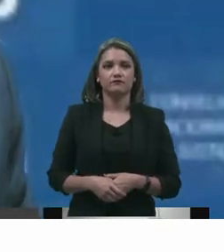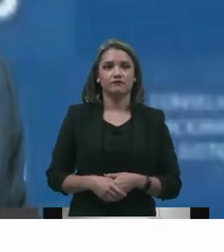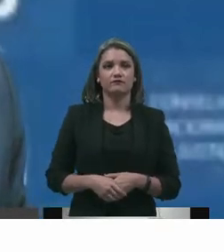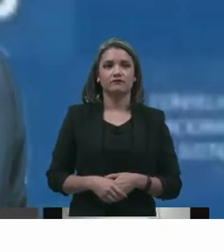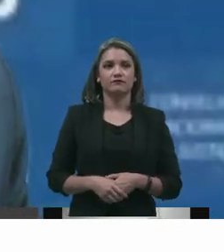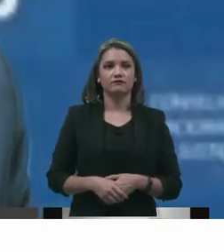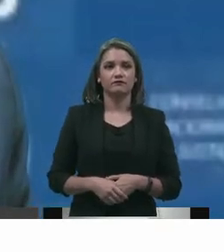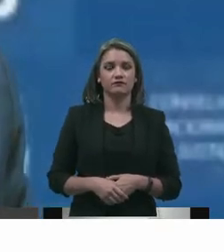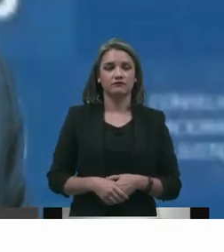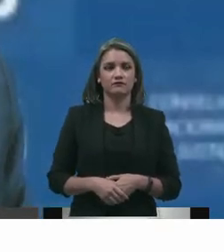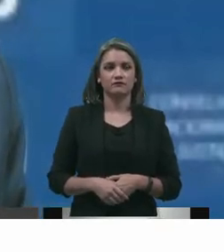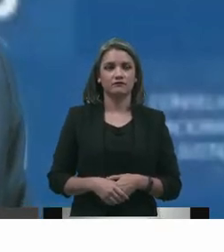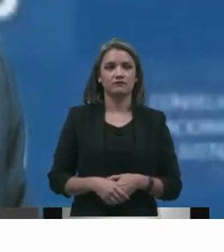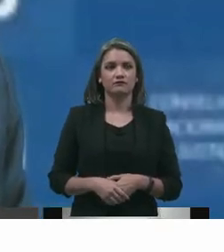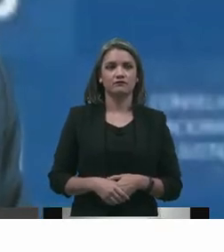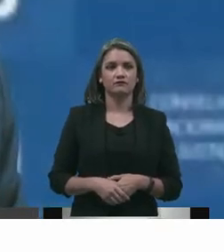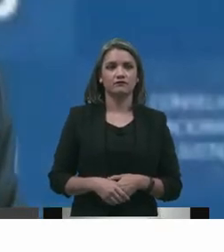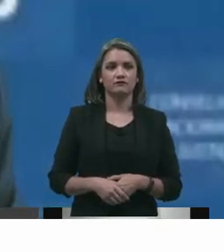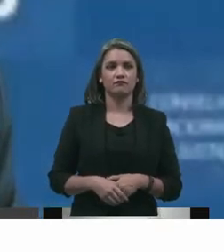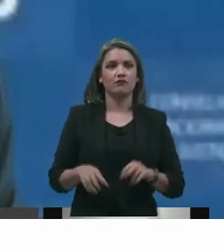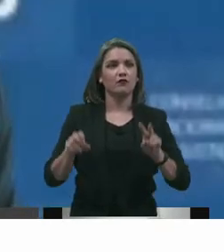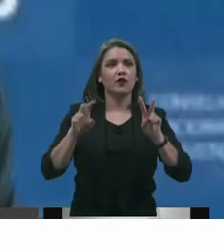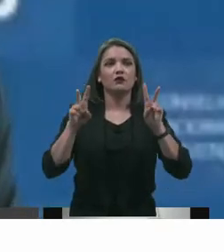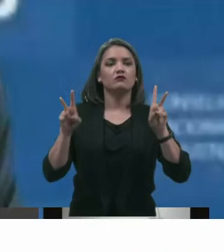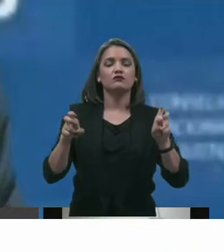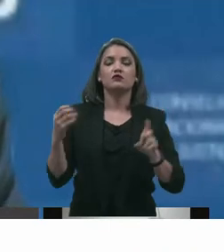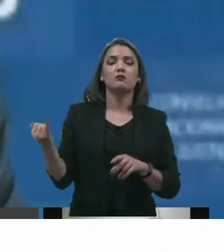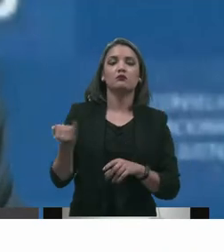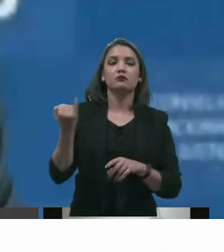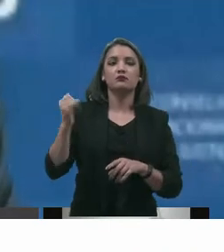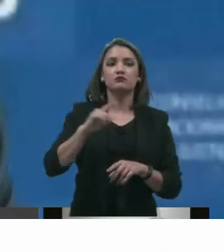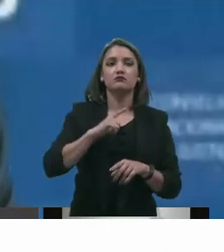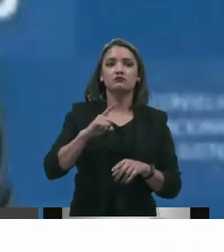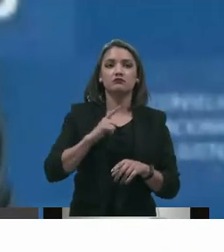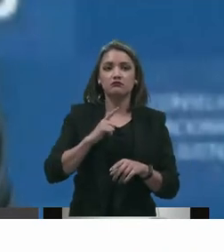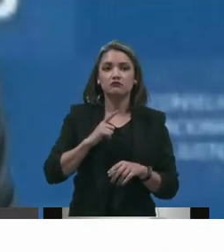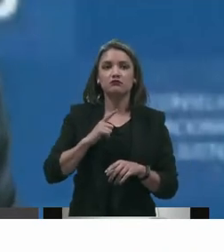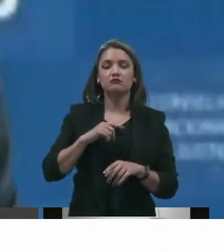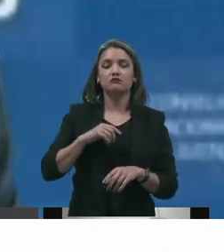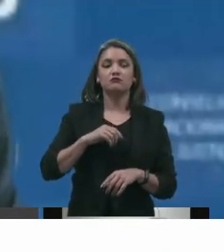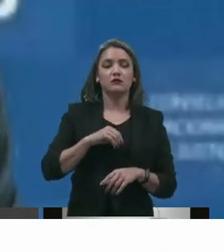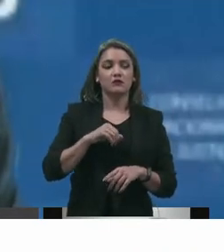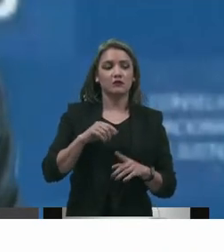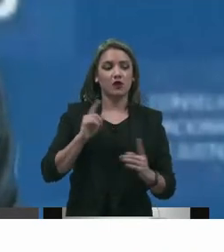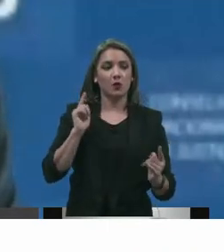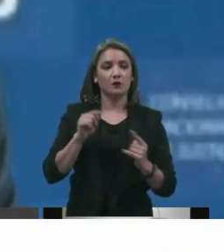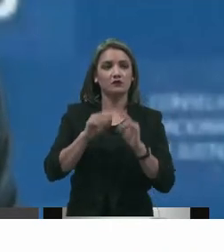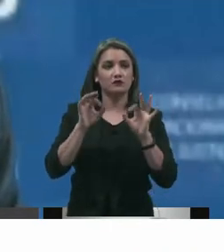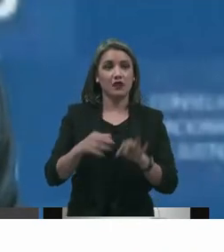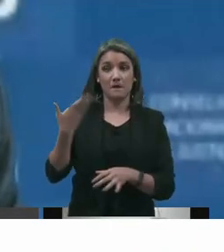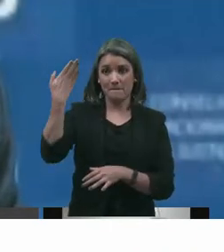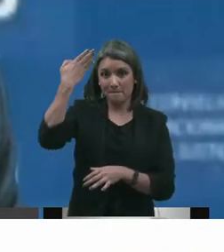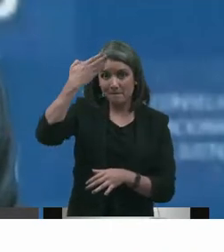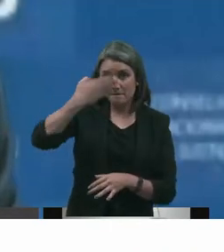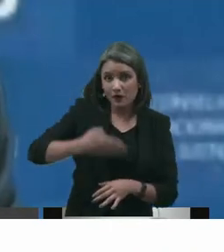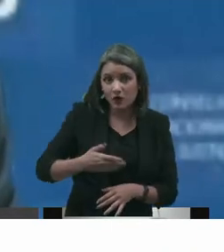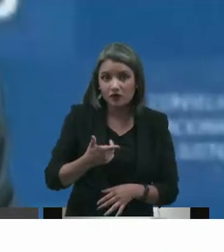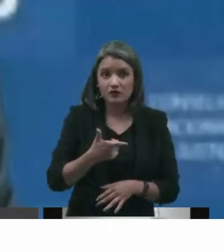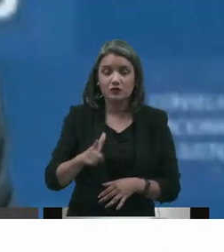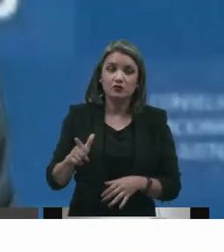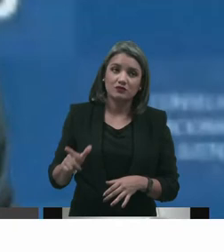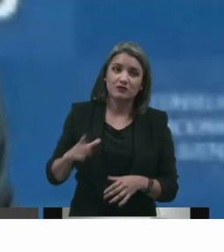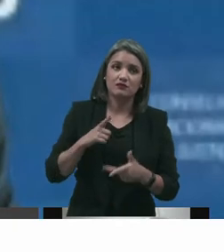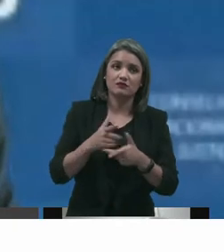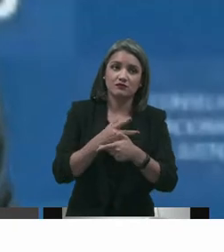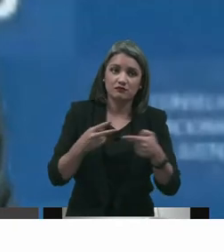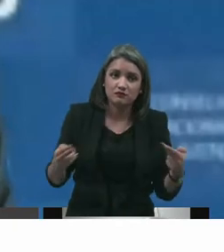No que seja pertinente, a relevante questão da justa causa, continua a ministra Tereza, prova induvidosa da ocorrência de um fato